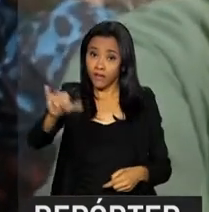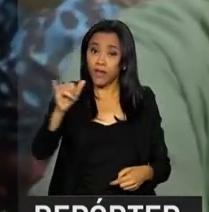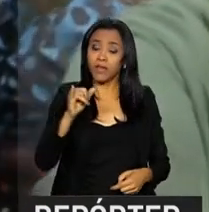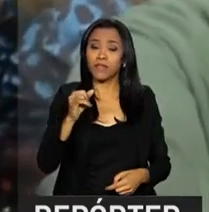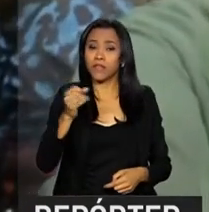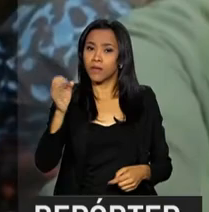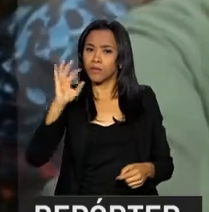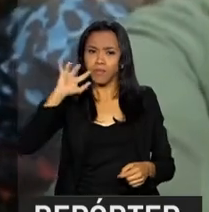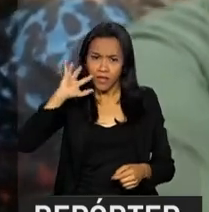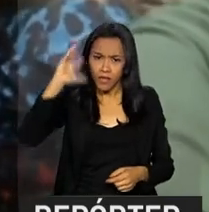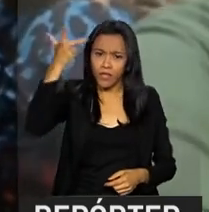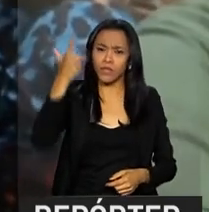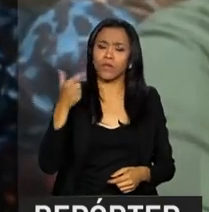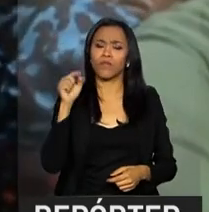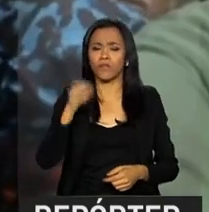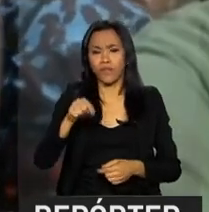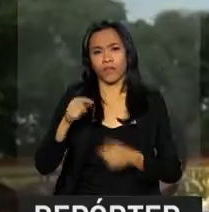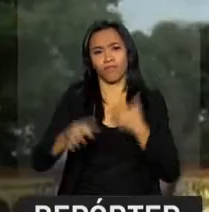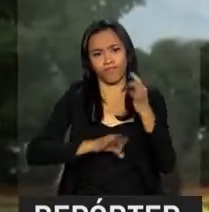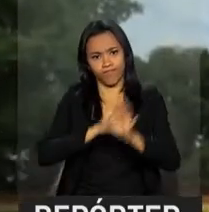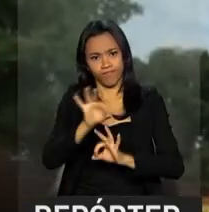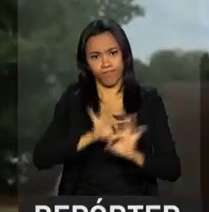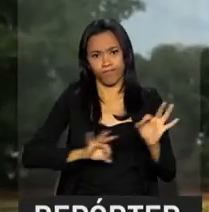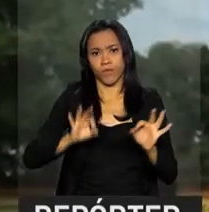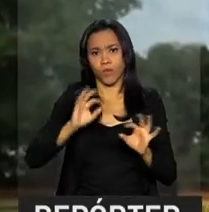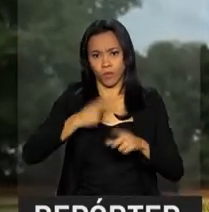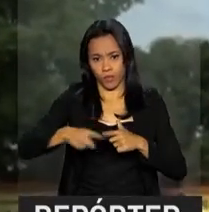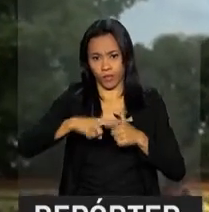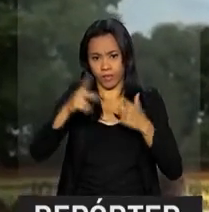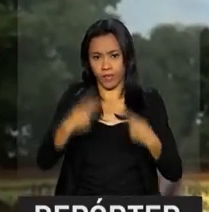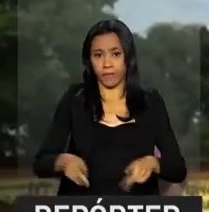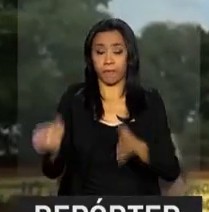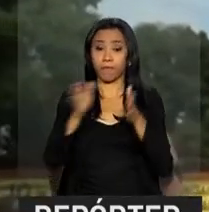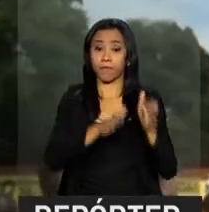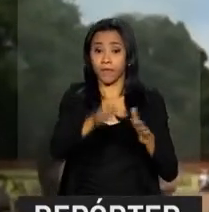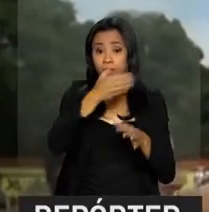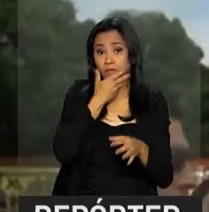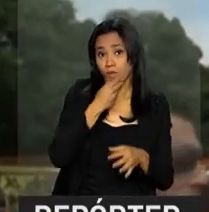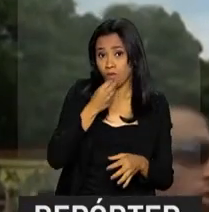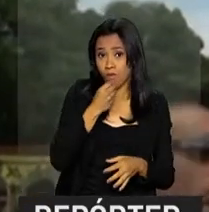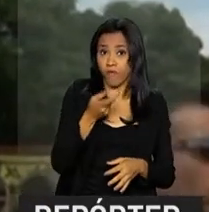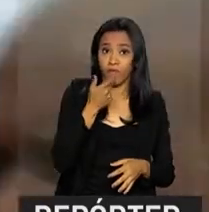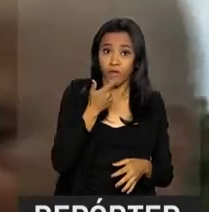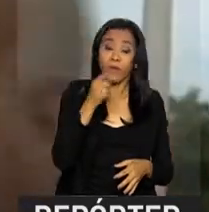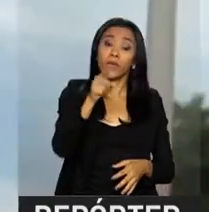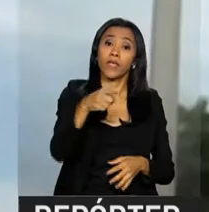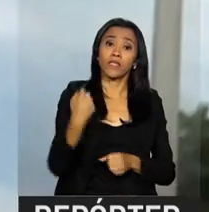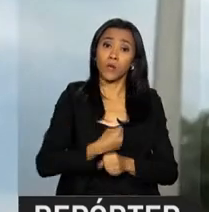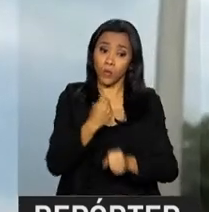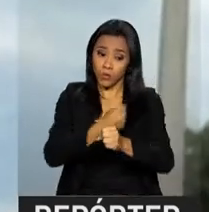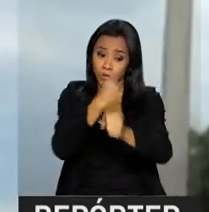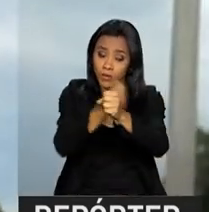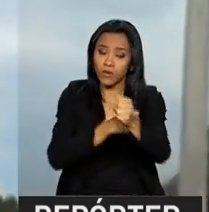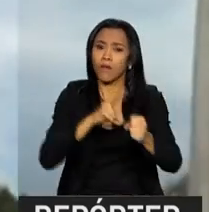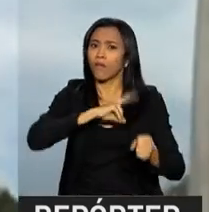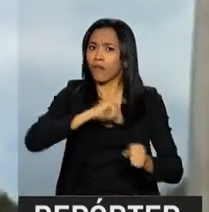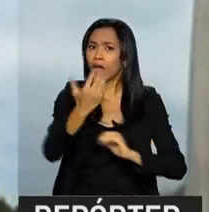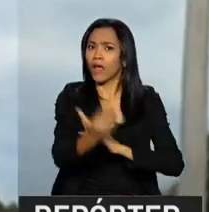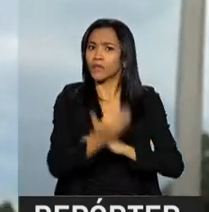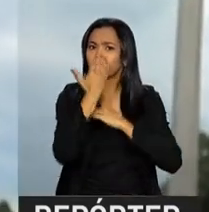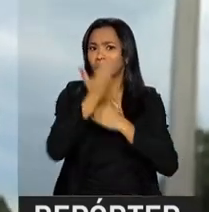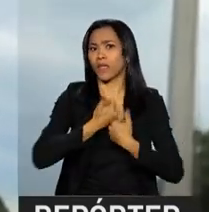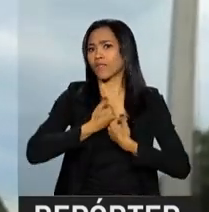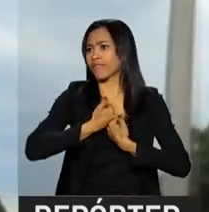uma solução extraordinária. Jairã acredita que as obras no trecho de Niterói-Manilha devem trazer uma série